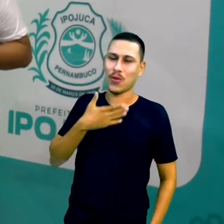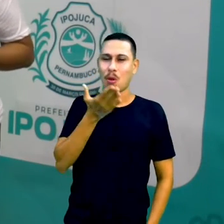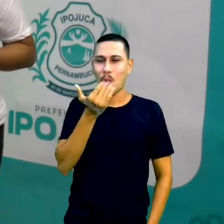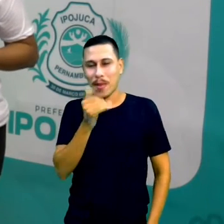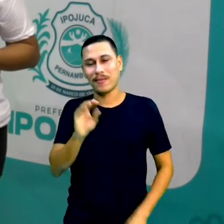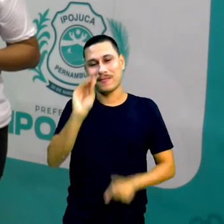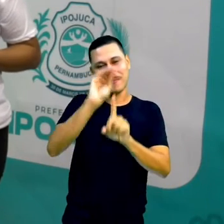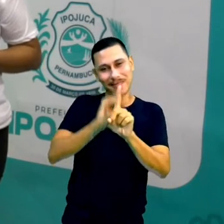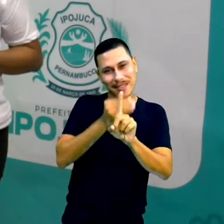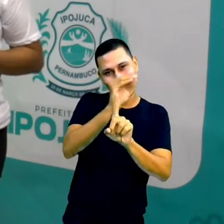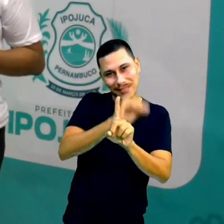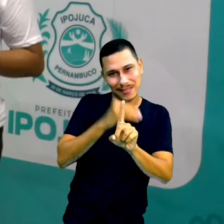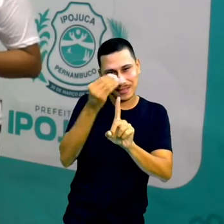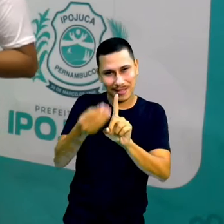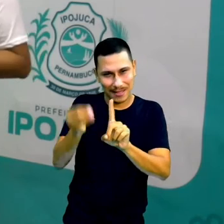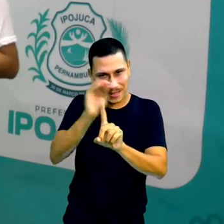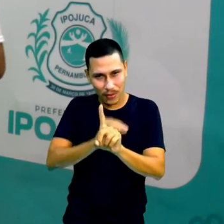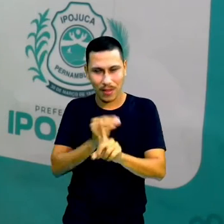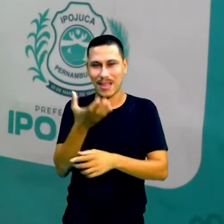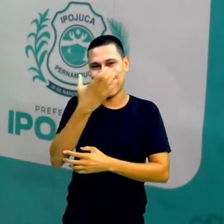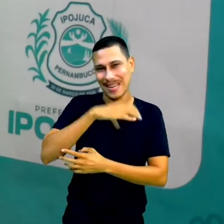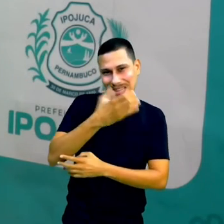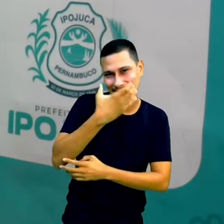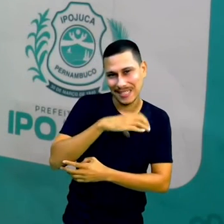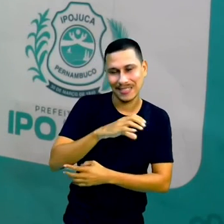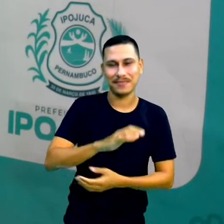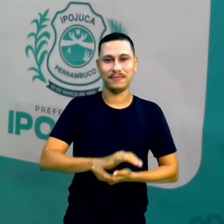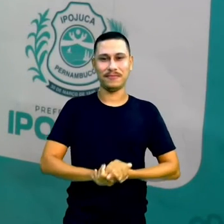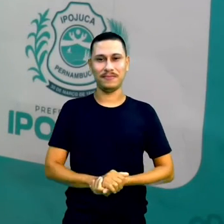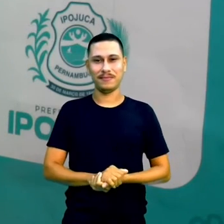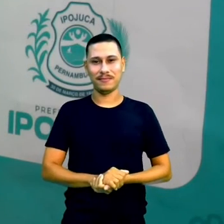comer banana, maçã,